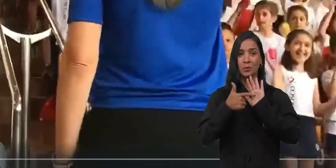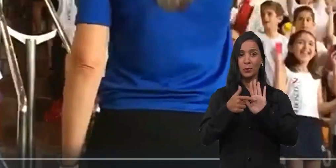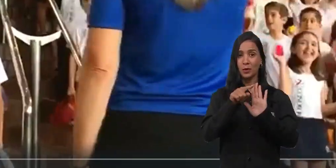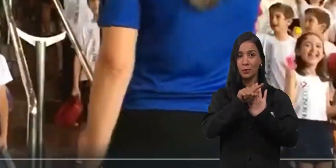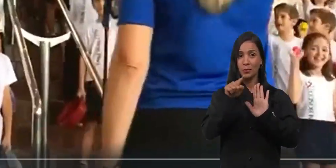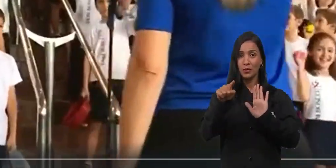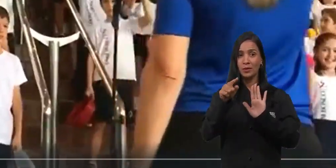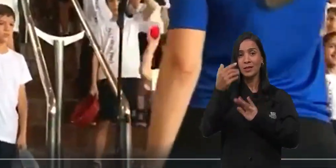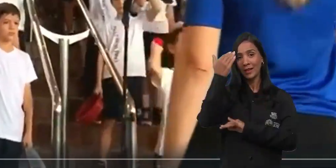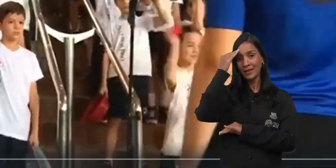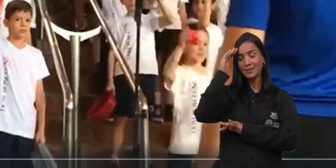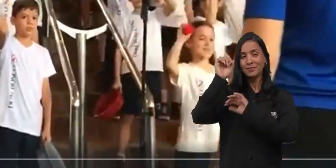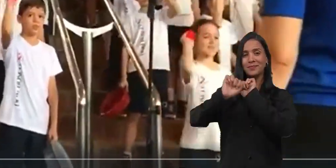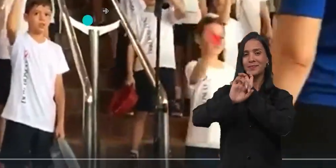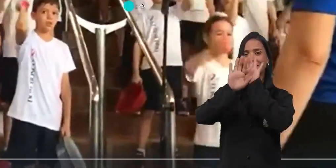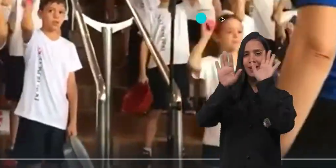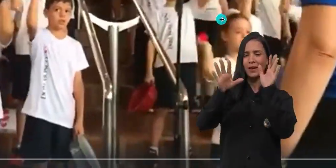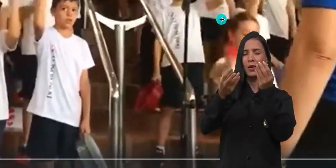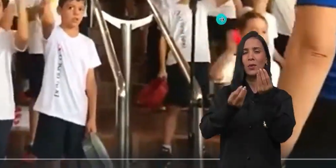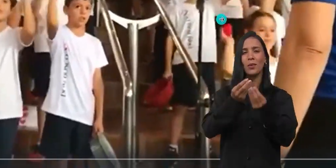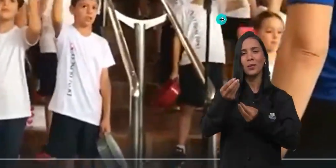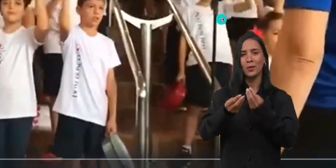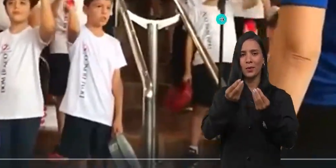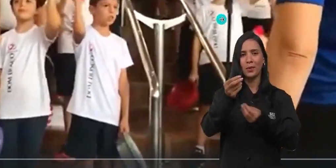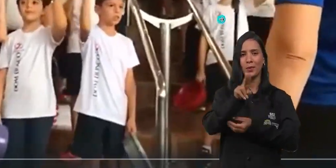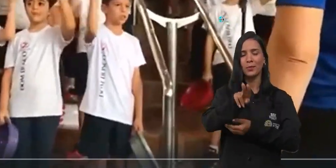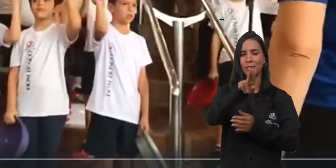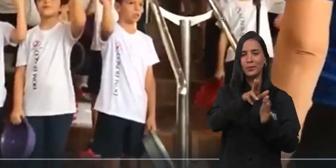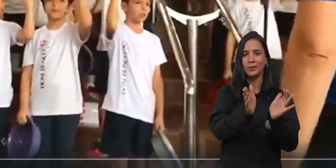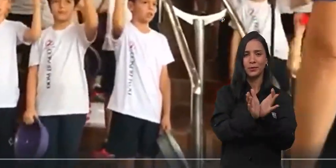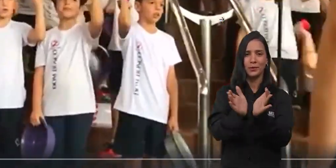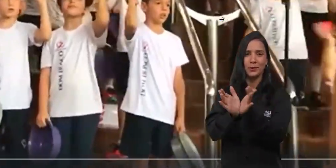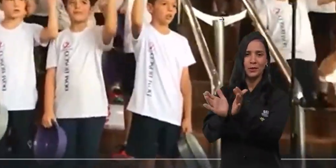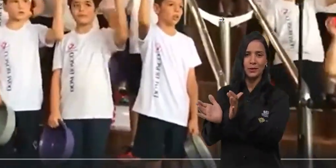possa entender essa função do coletivo. Veja aí.